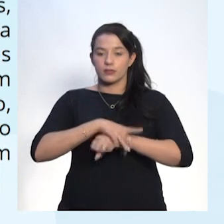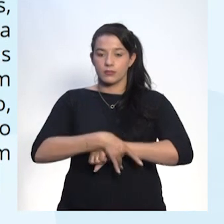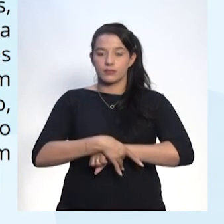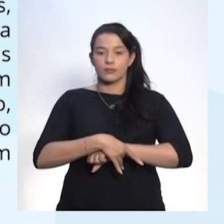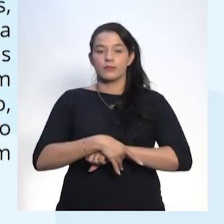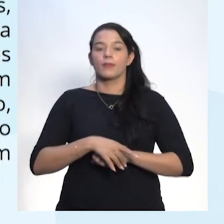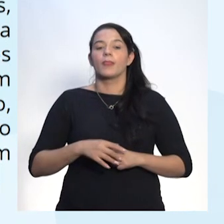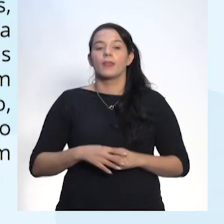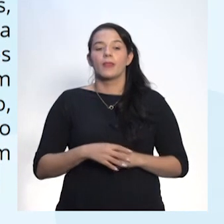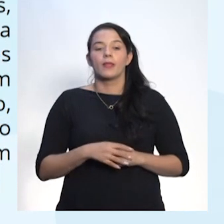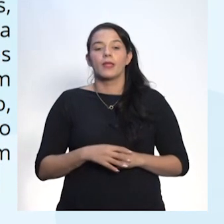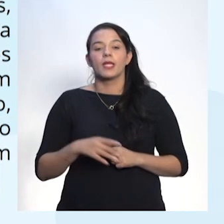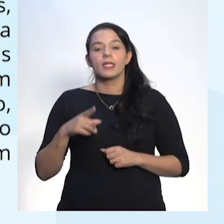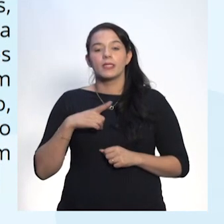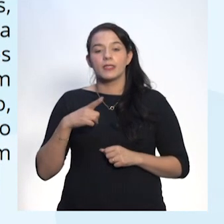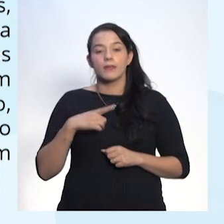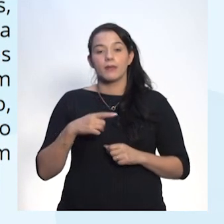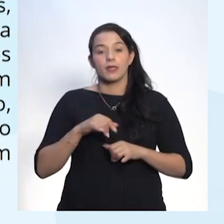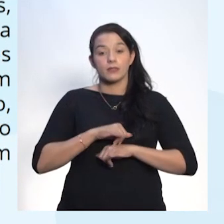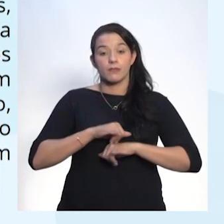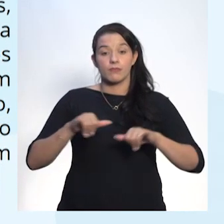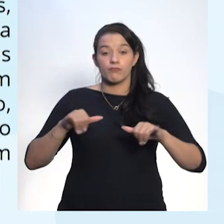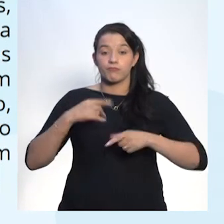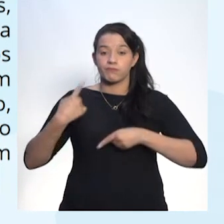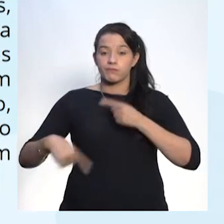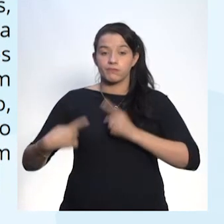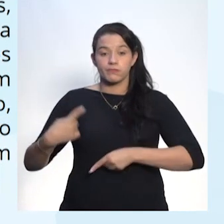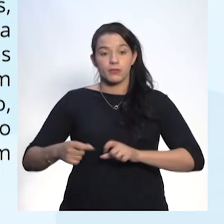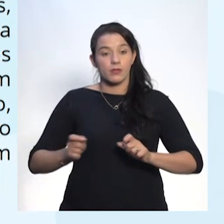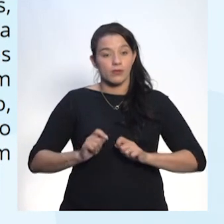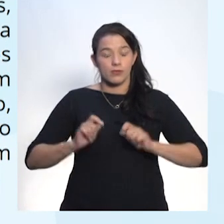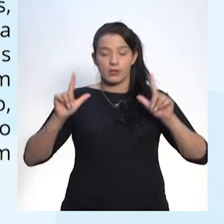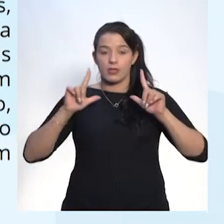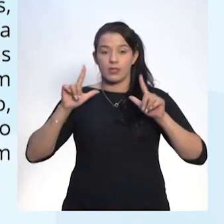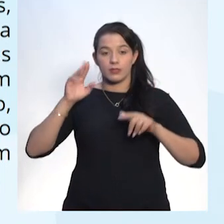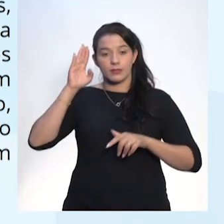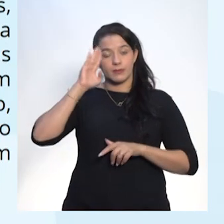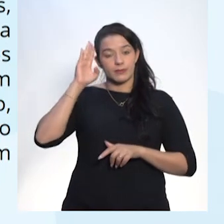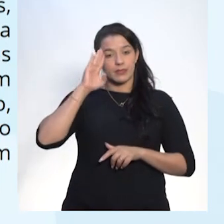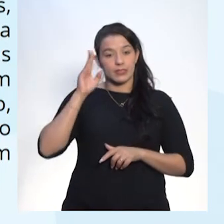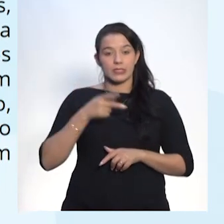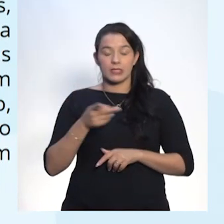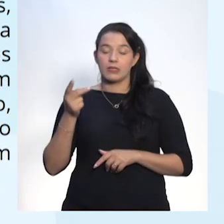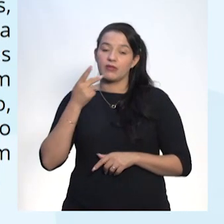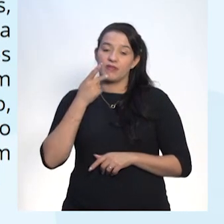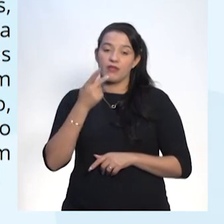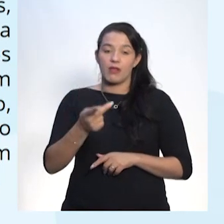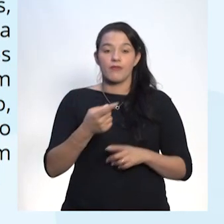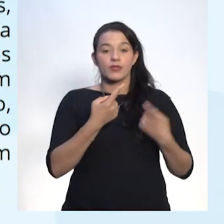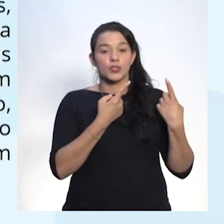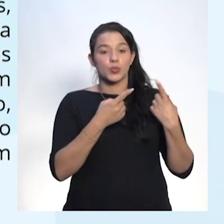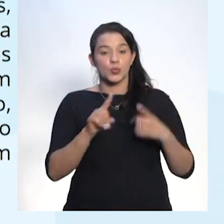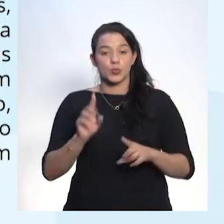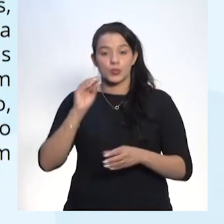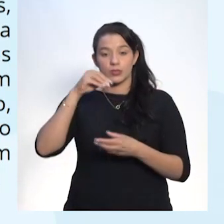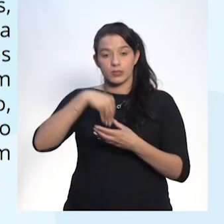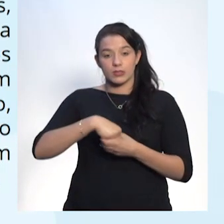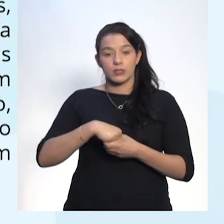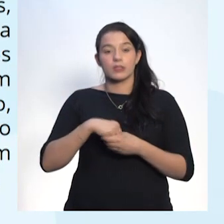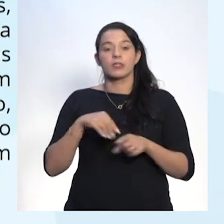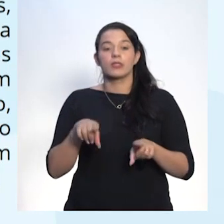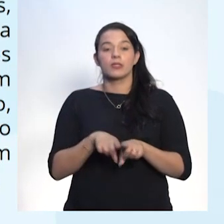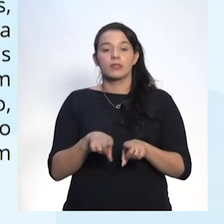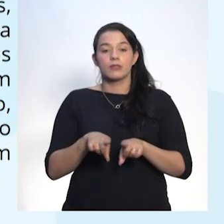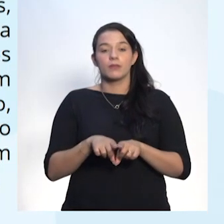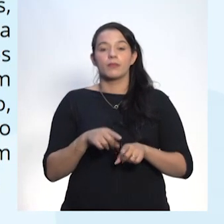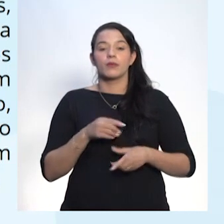política serviu como um alerta aos militares que visavam garantir a segurança nacional contra os inimigos internos e a